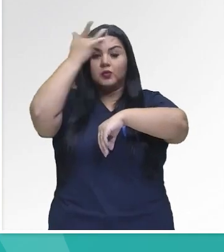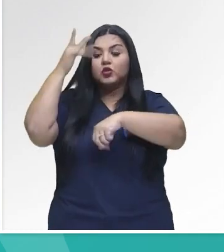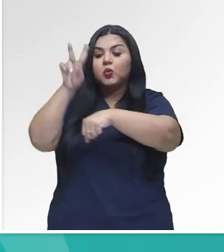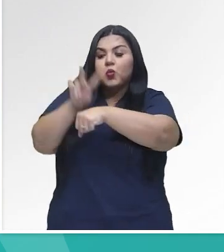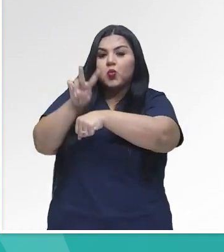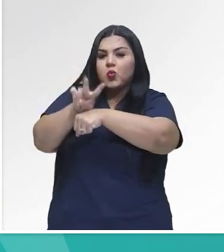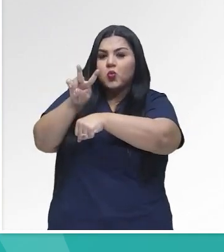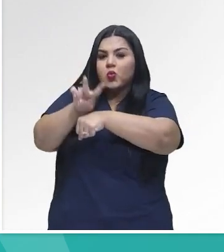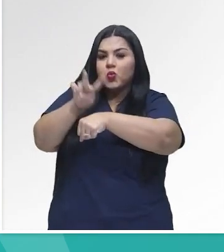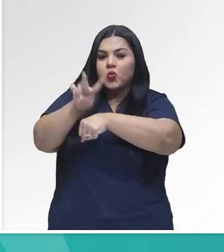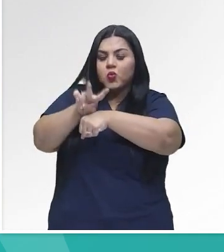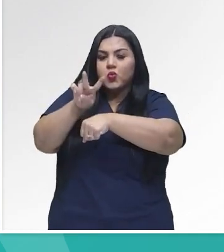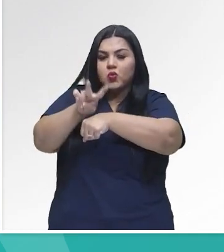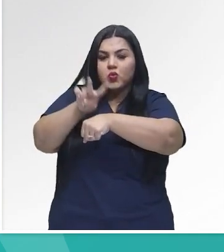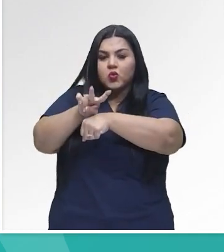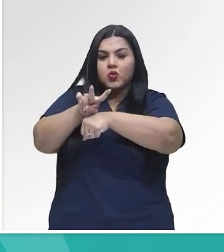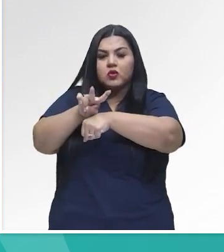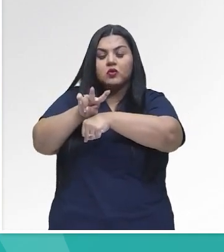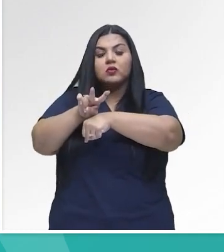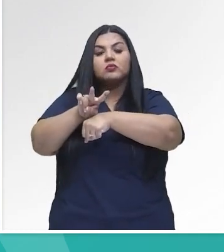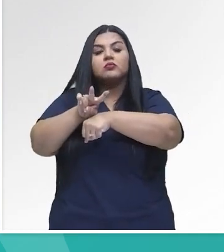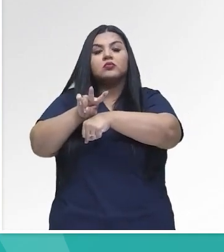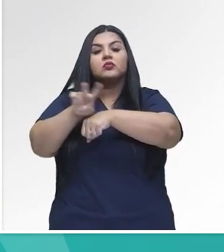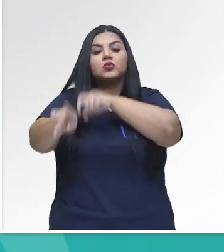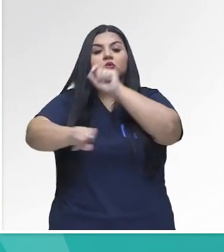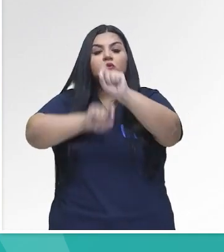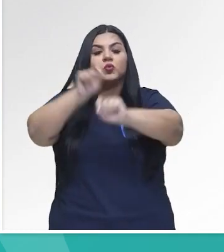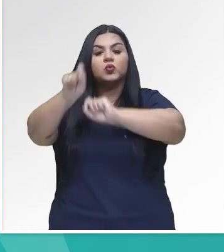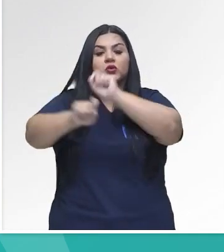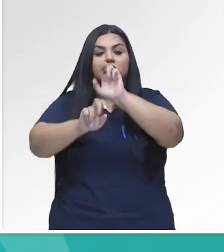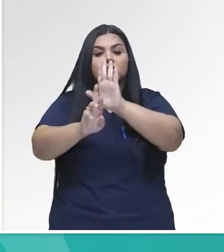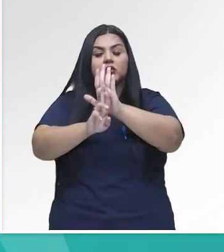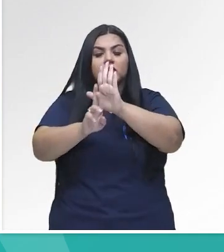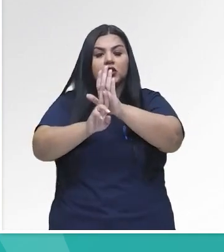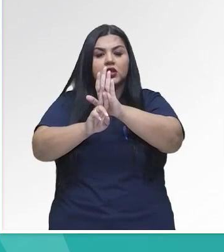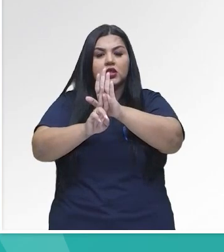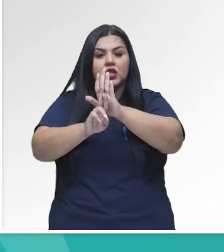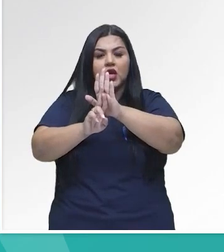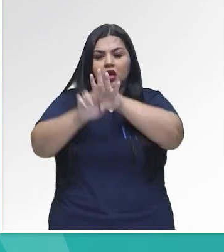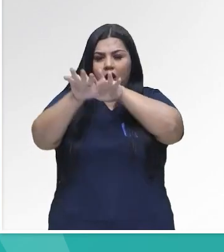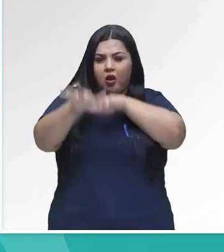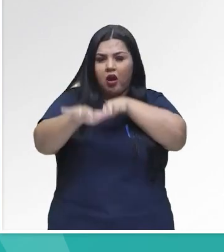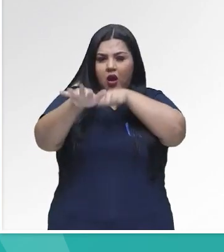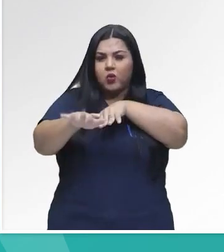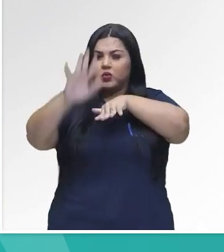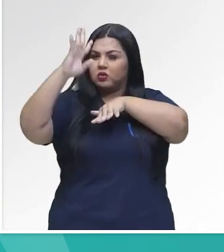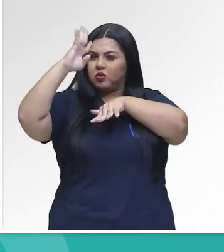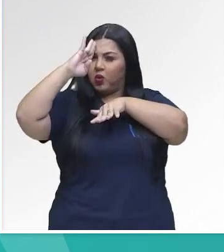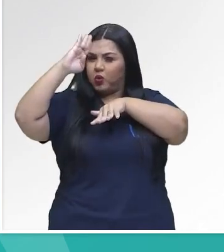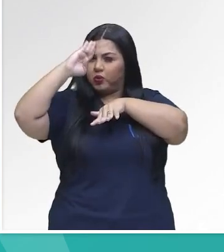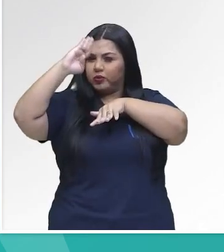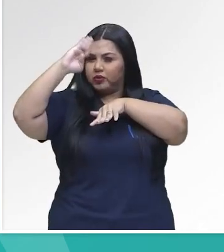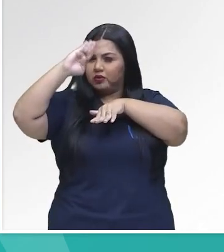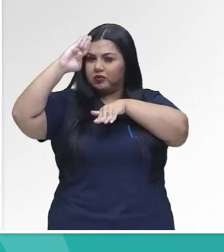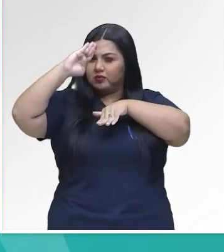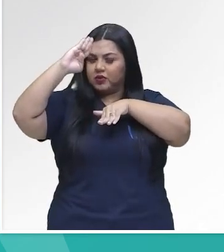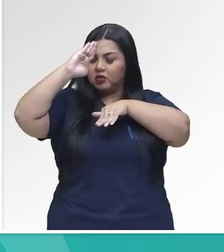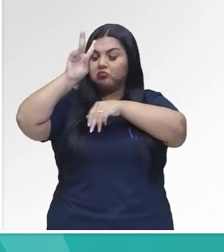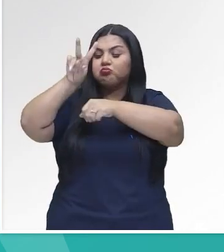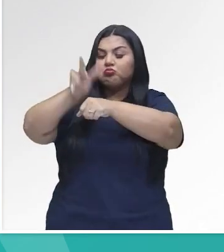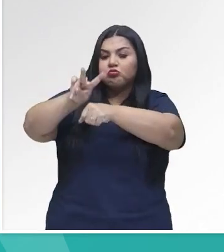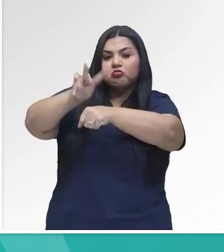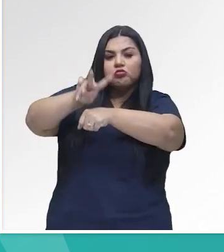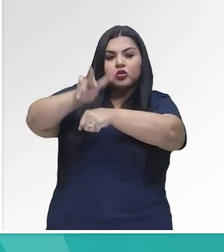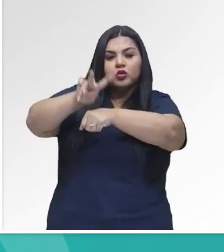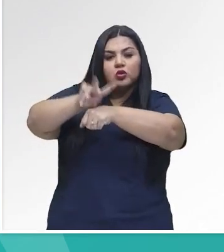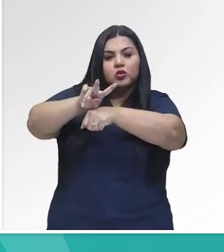Os peões que representam o quê? A infantaria, né? São eles que